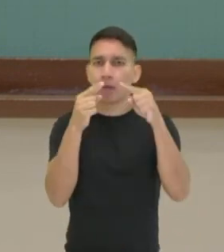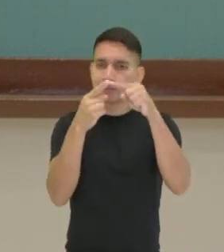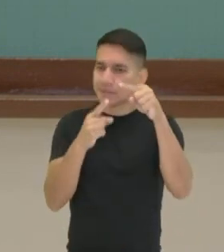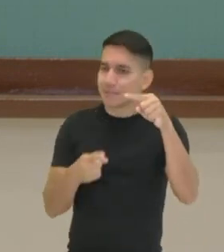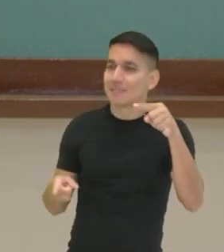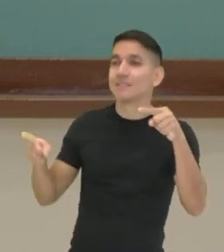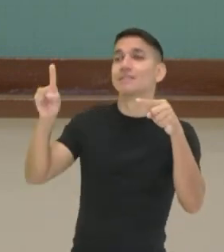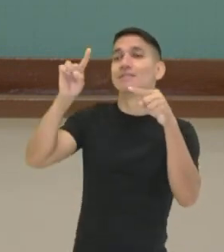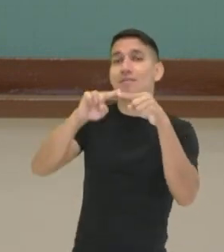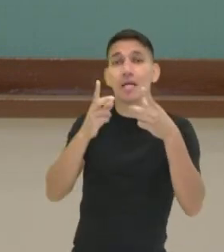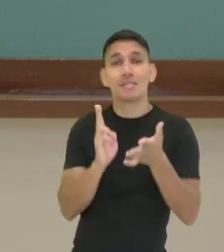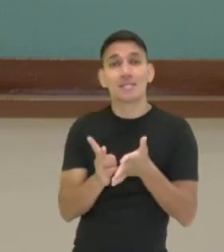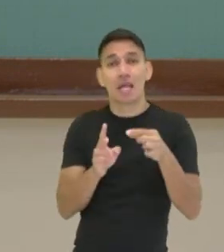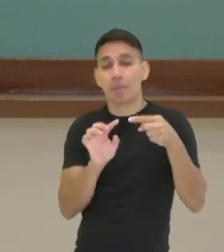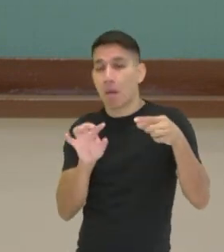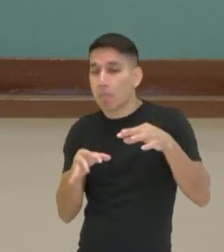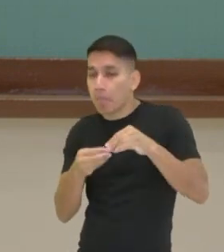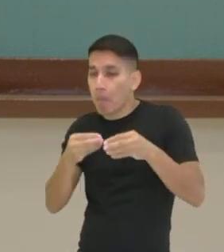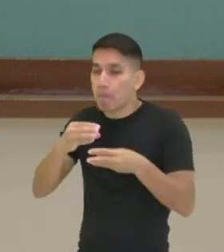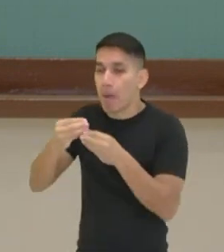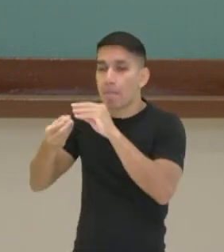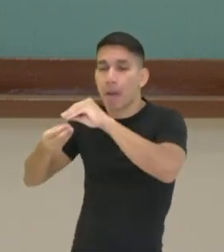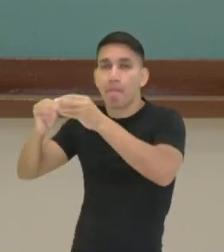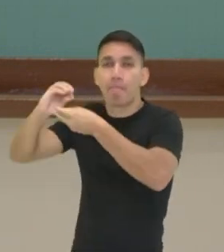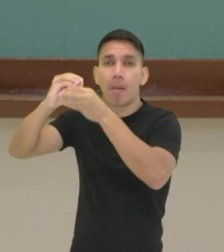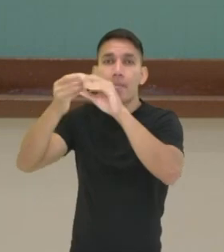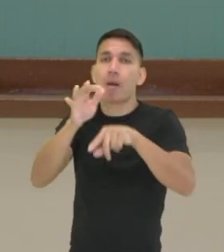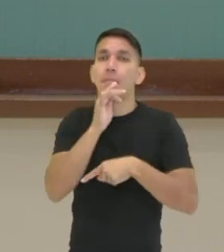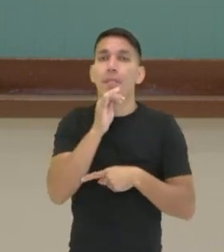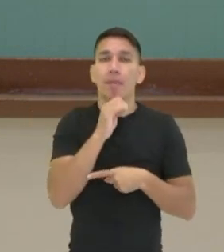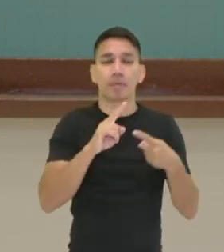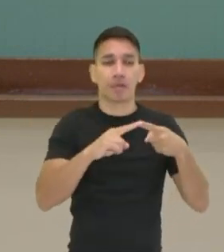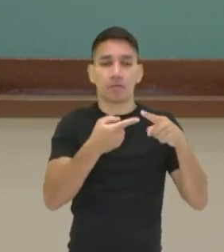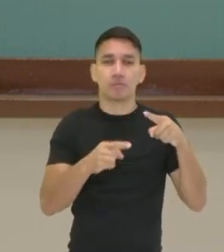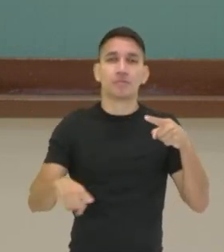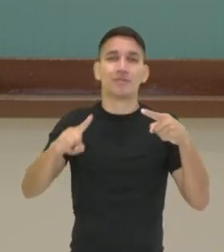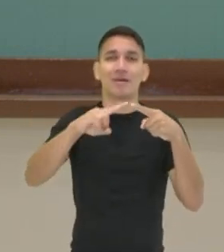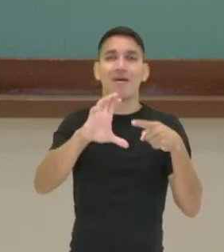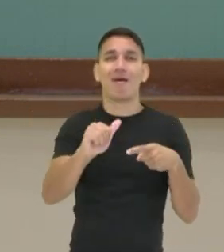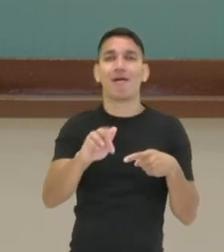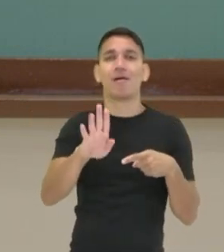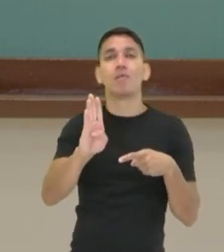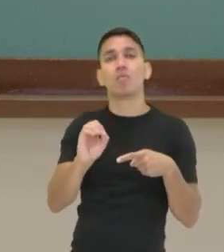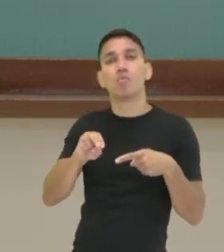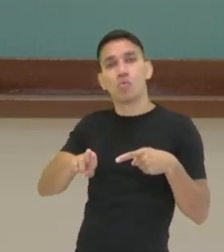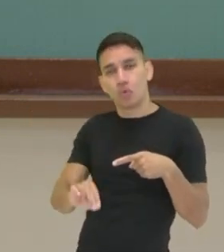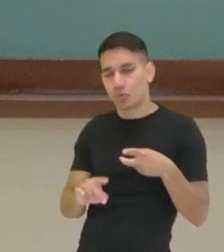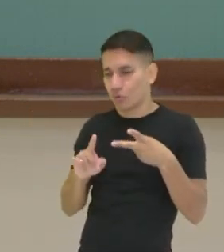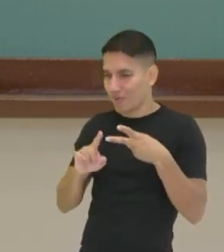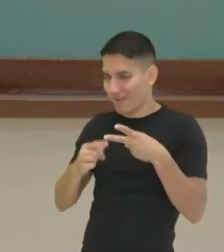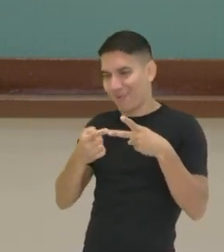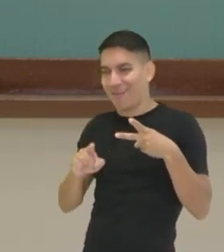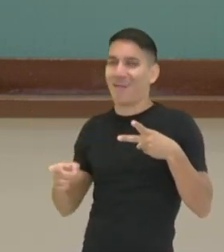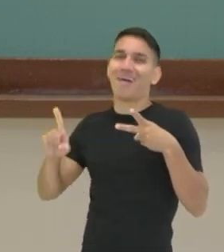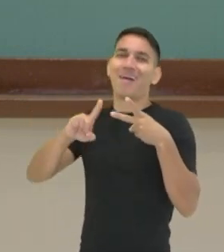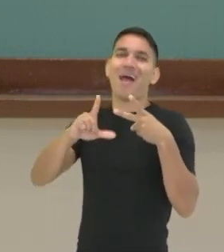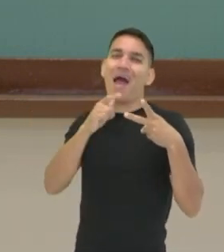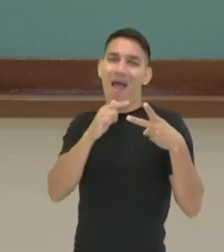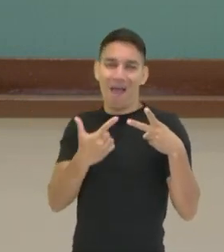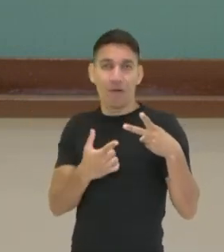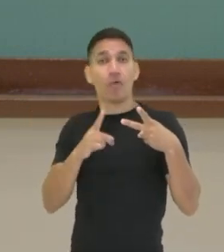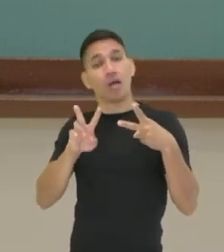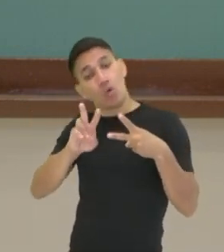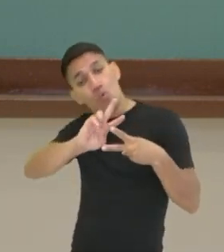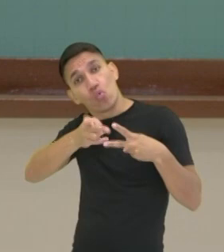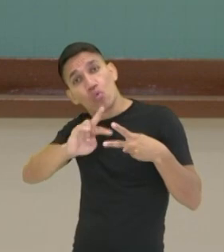se complementam, como o ciclo da água, como o ciclo do carbono, né? Portanto, as emissões de carbono podem estar relacionadas